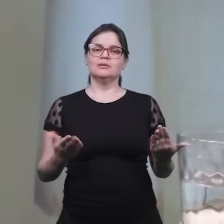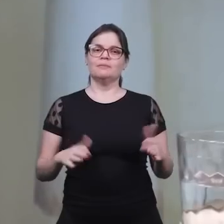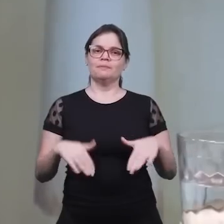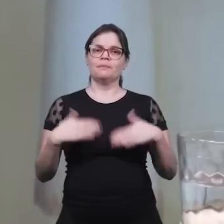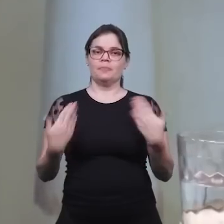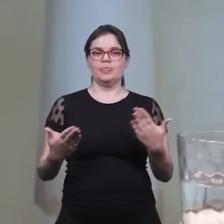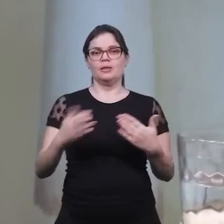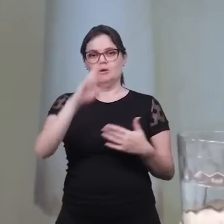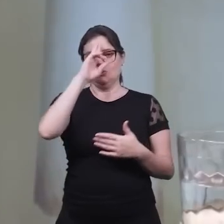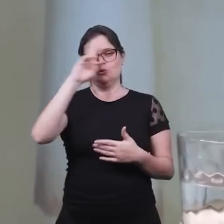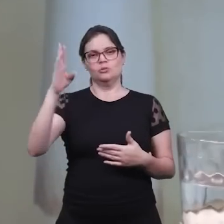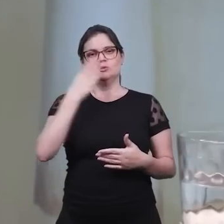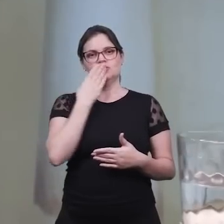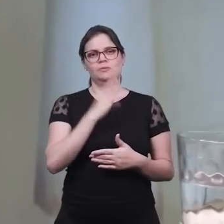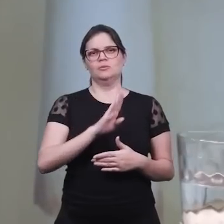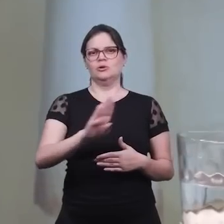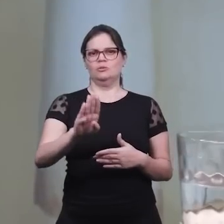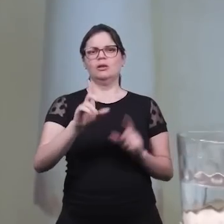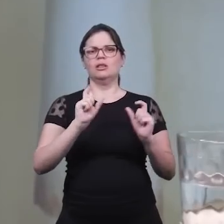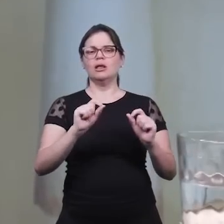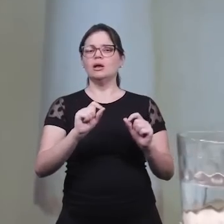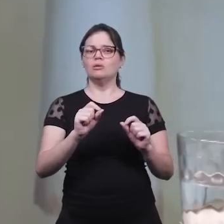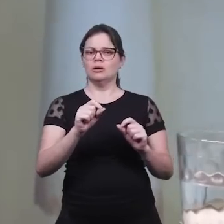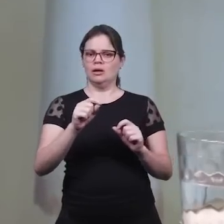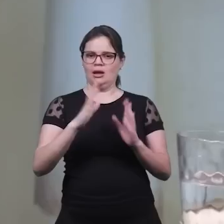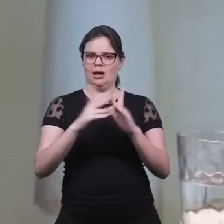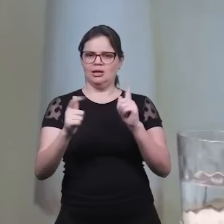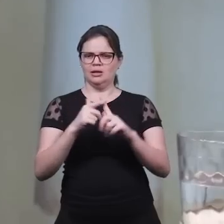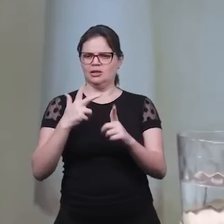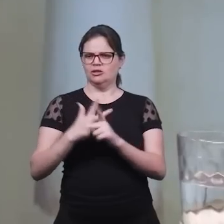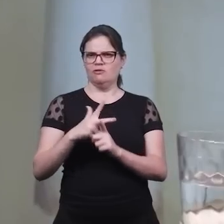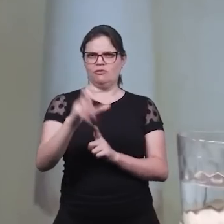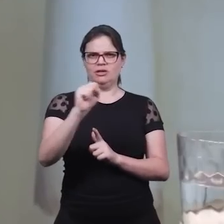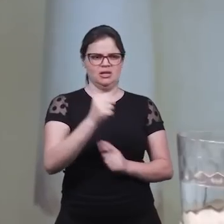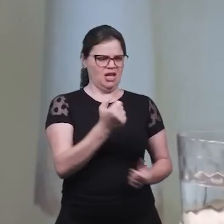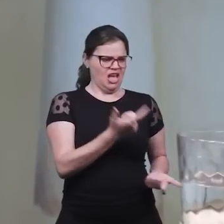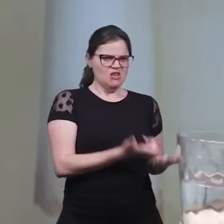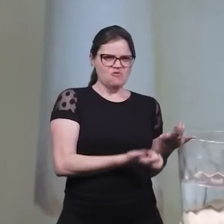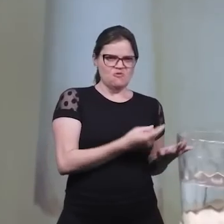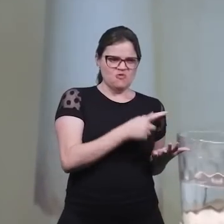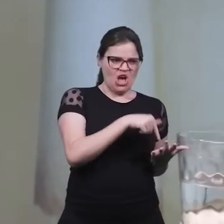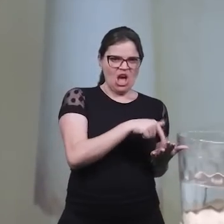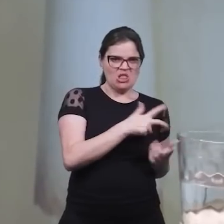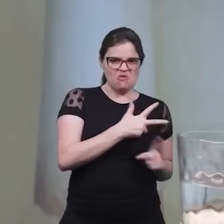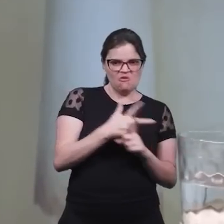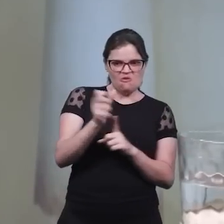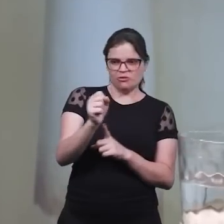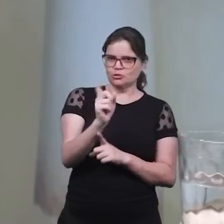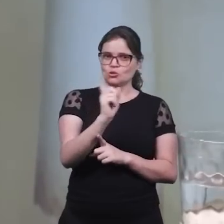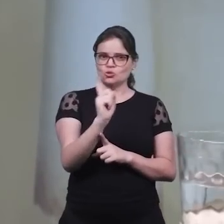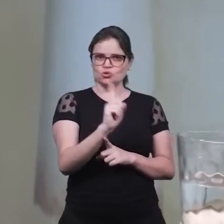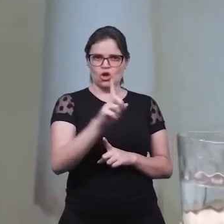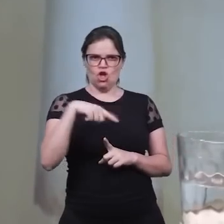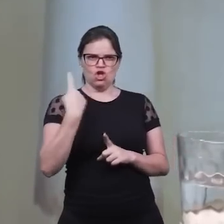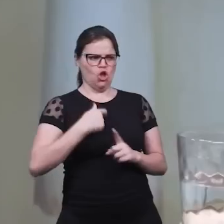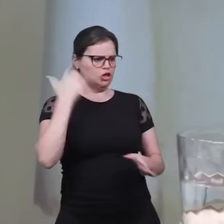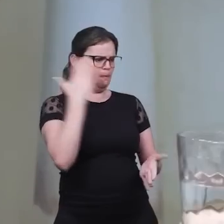Então, a igreja, Jesus deixou a promessa que a igreja venceria as portas do inferno, não venceria a igreja. E não